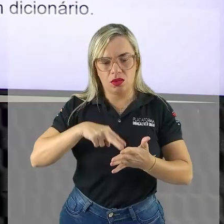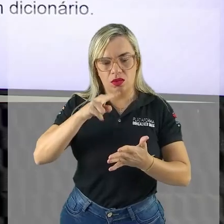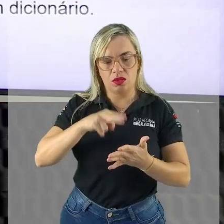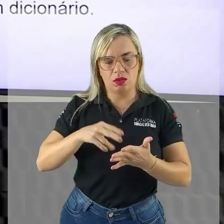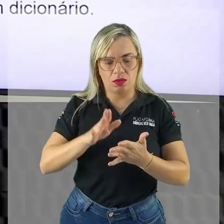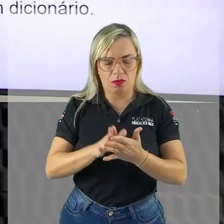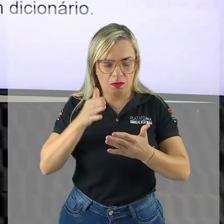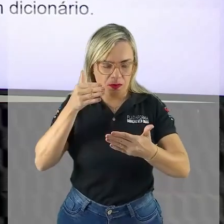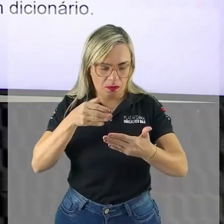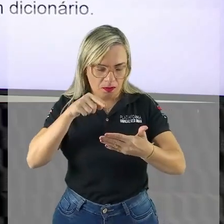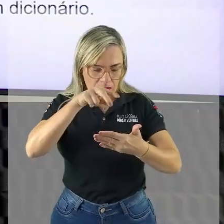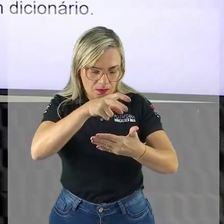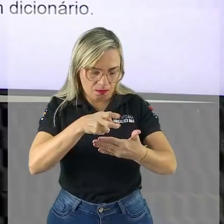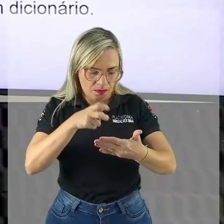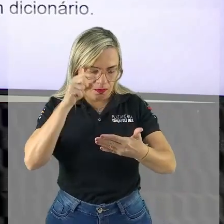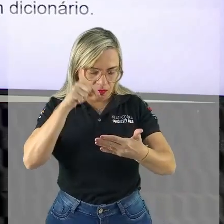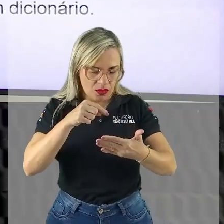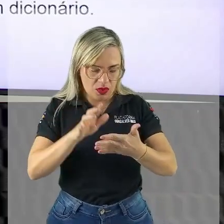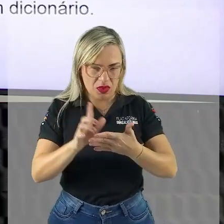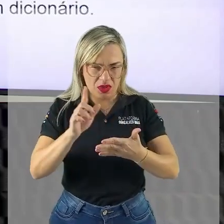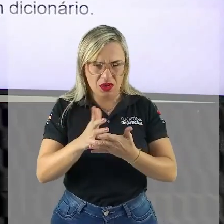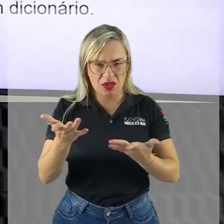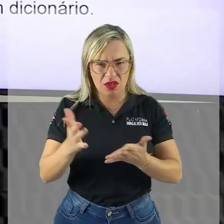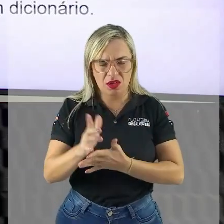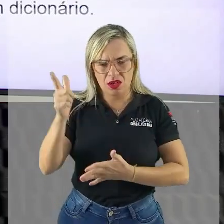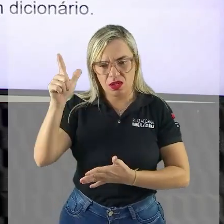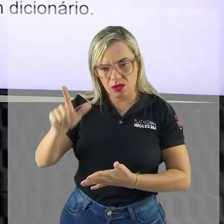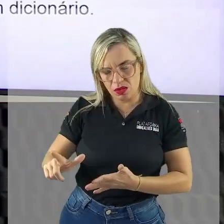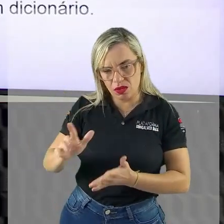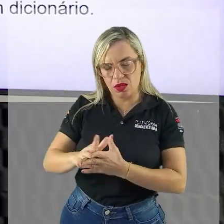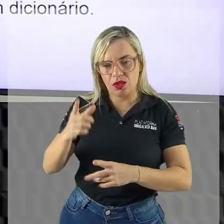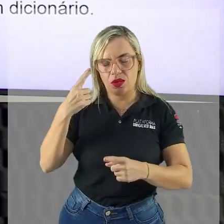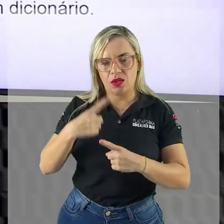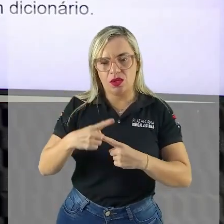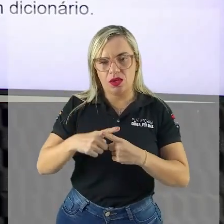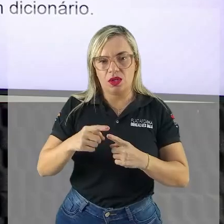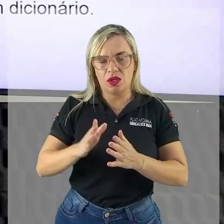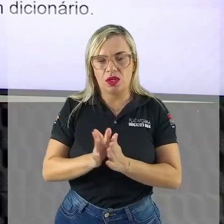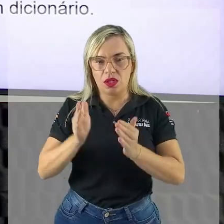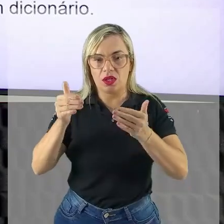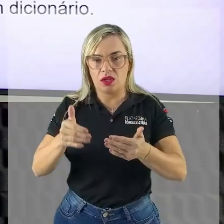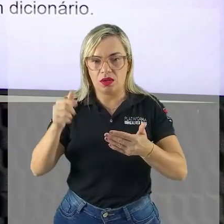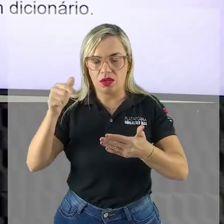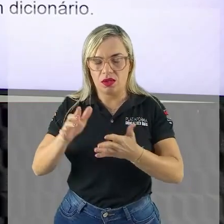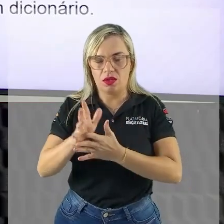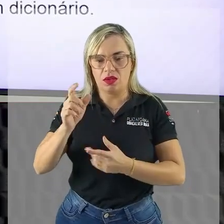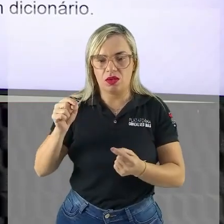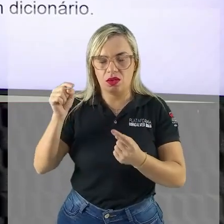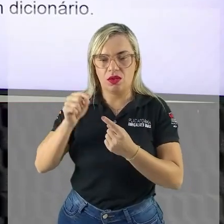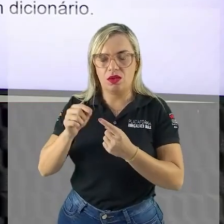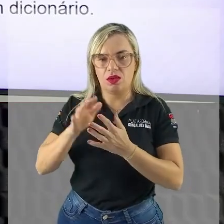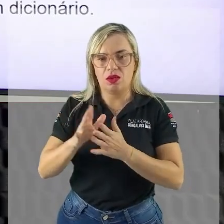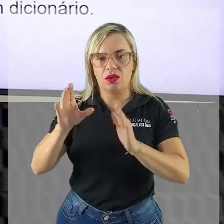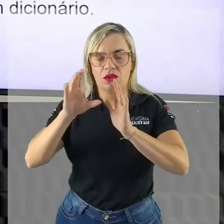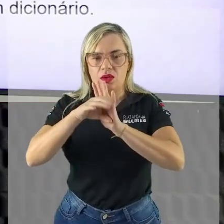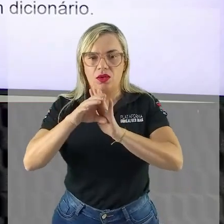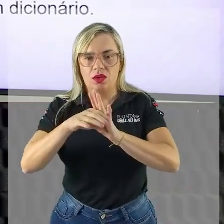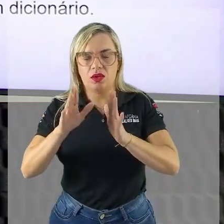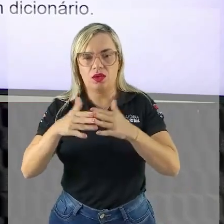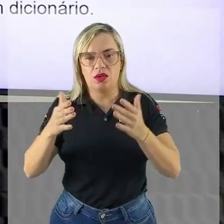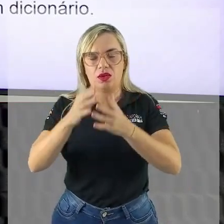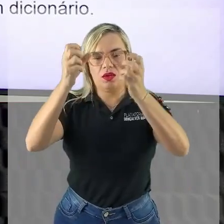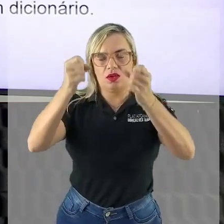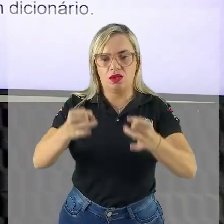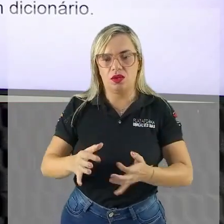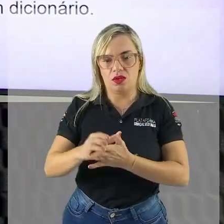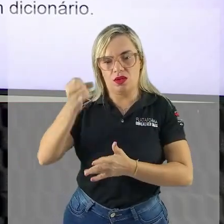observar isso e perceber. Não, ele está repetindo isso aqui porque ele quer enfatizar esse conceito, ele quer enfatizar